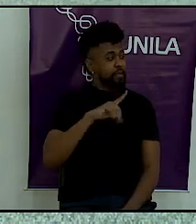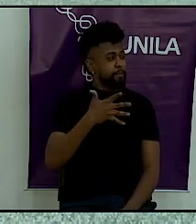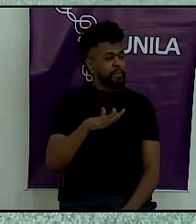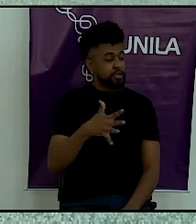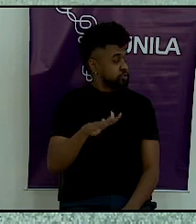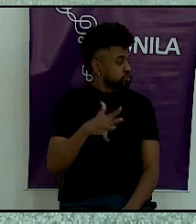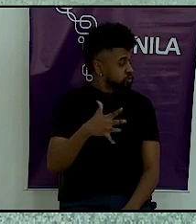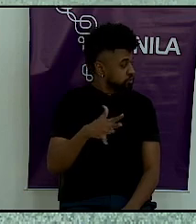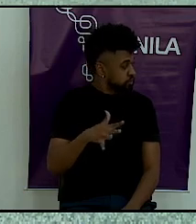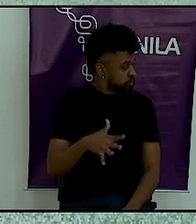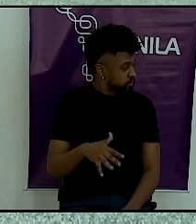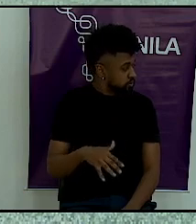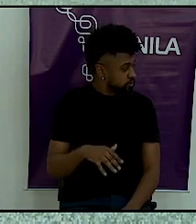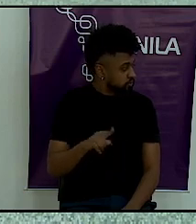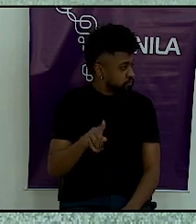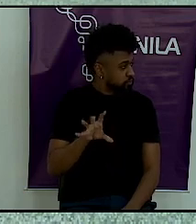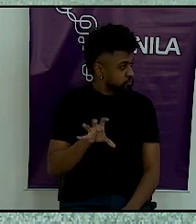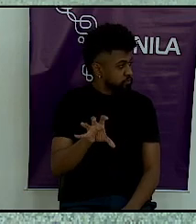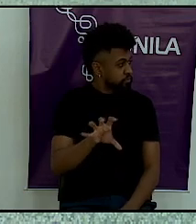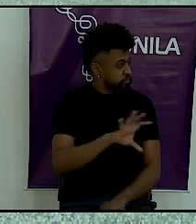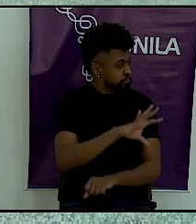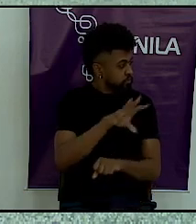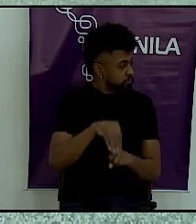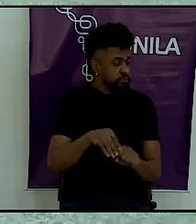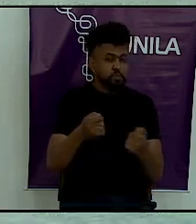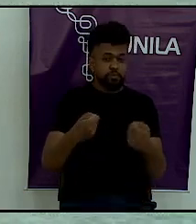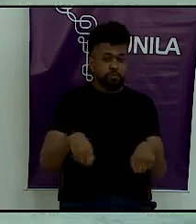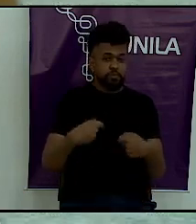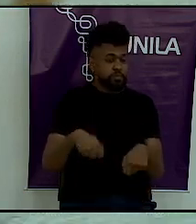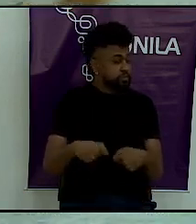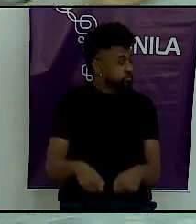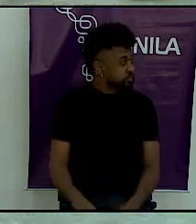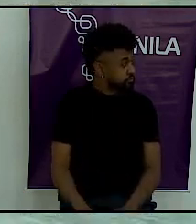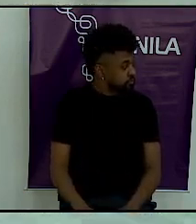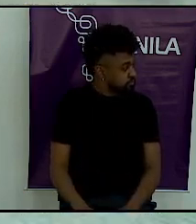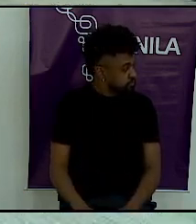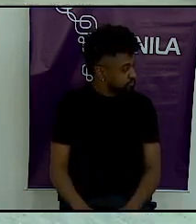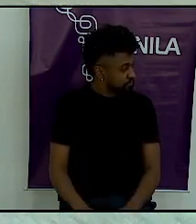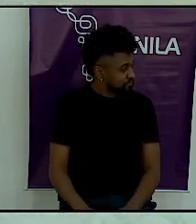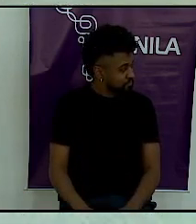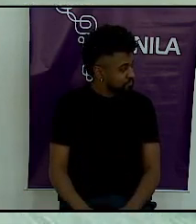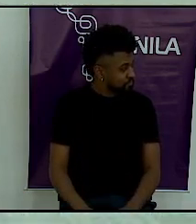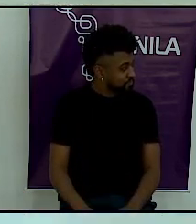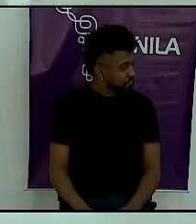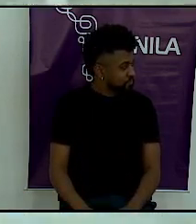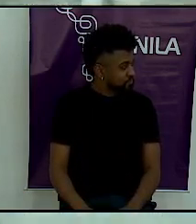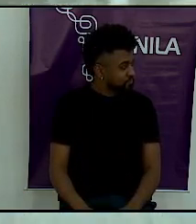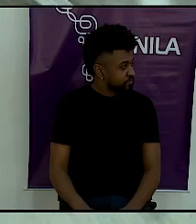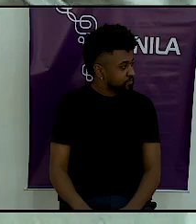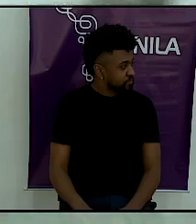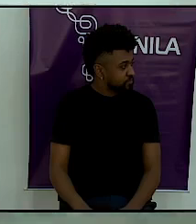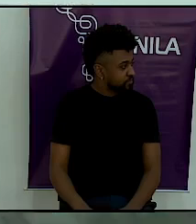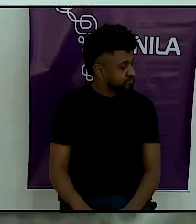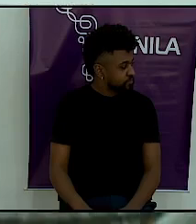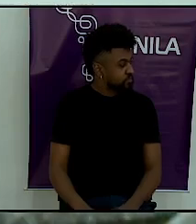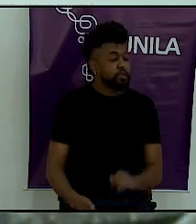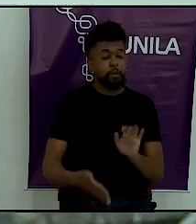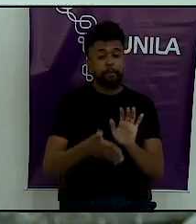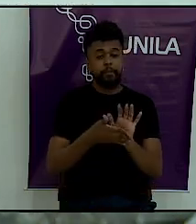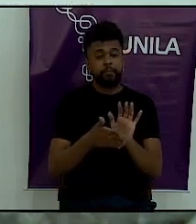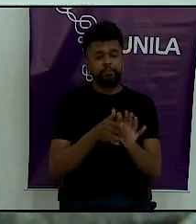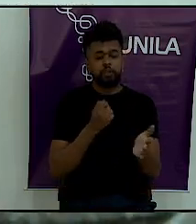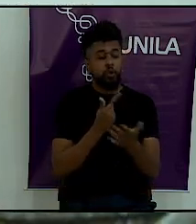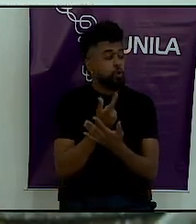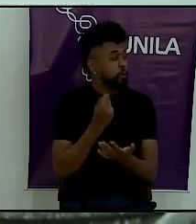menos um tipo de conhecimento necessário para o seu emprego, né? Bom, então a proposta é a aquisição